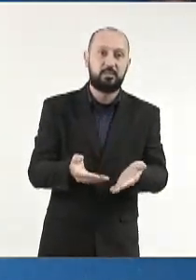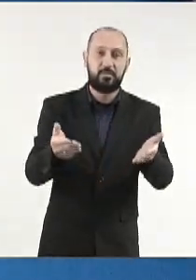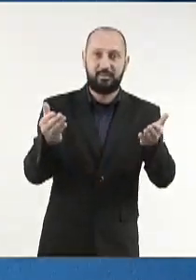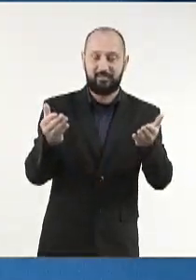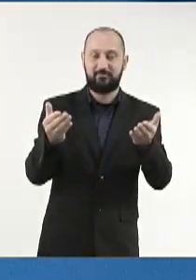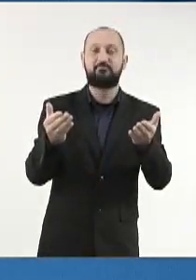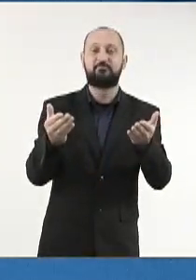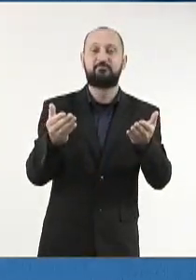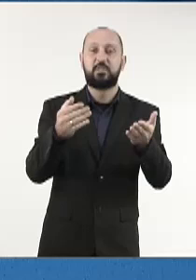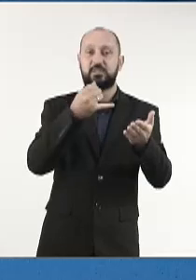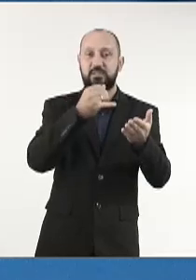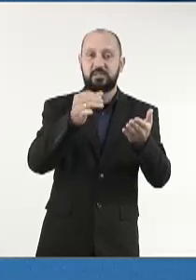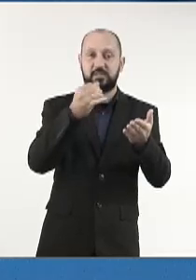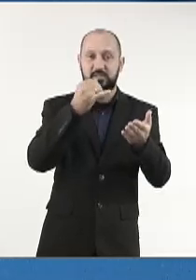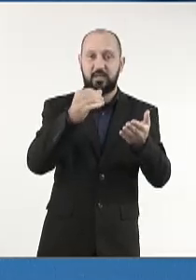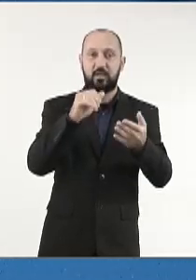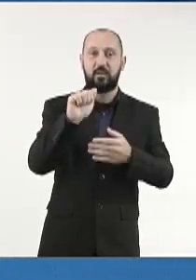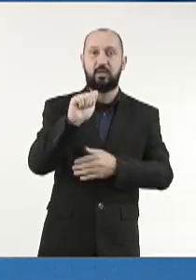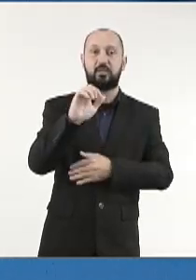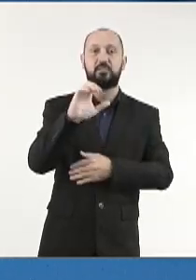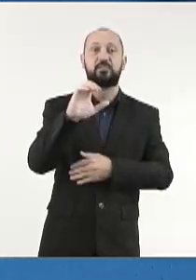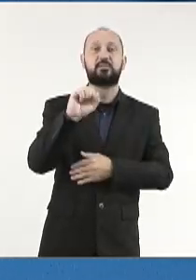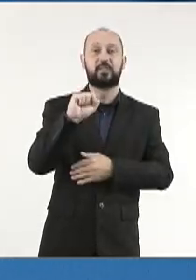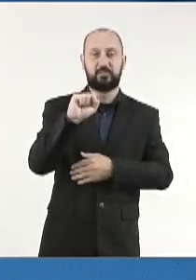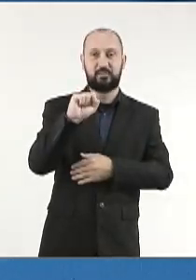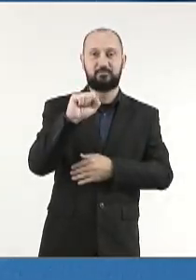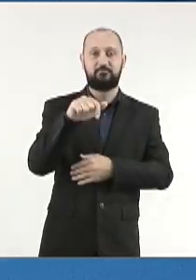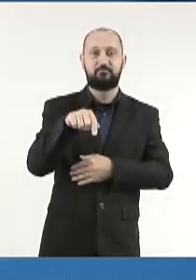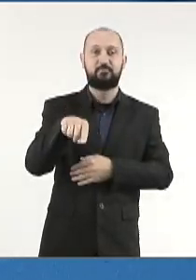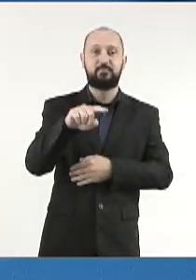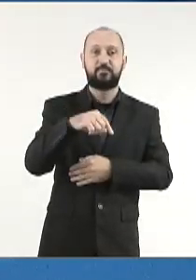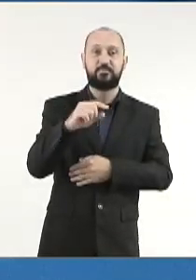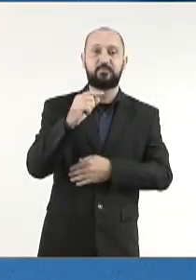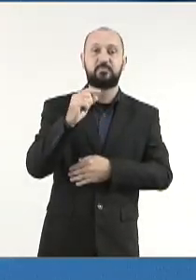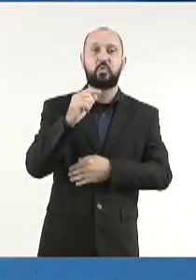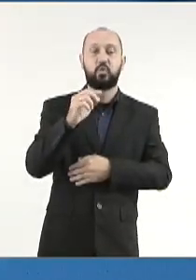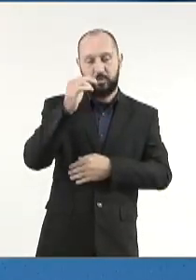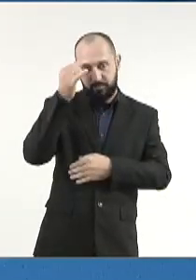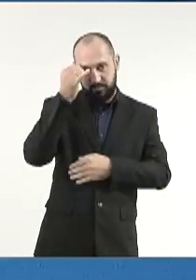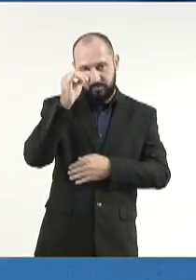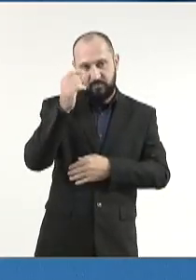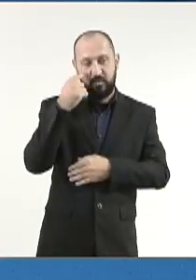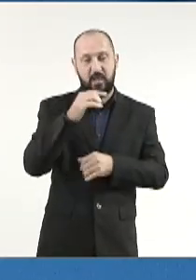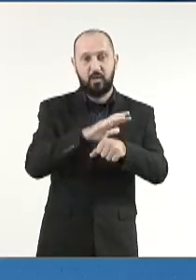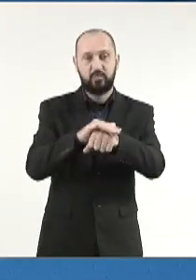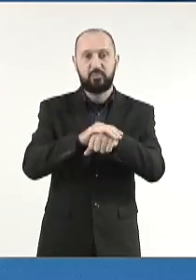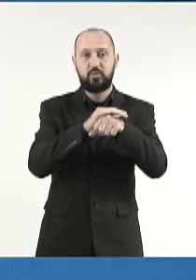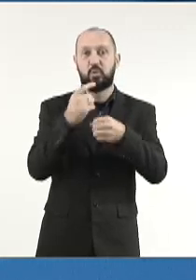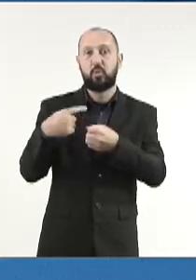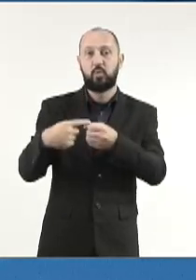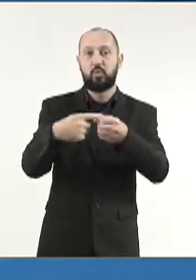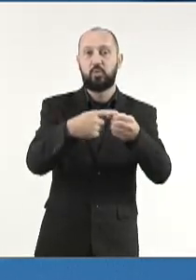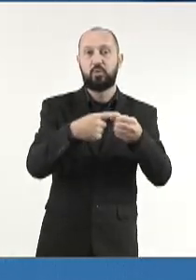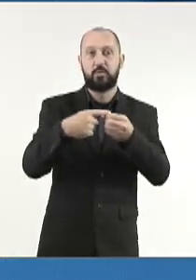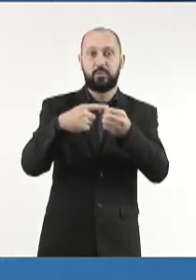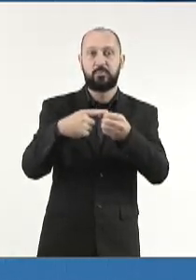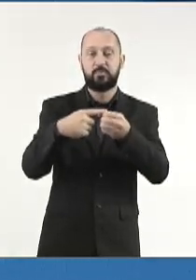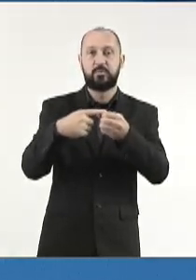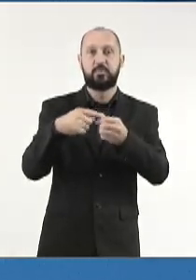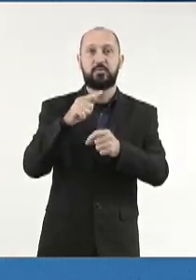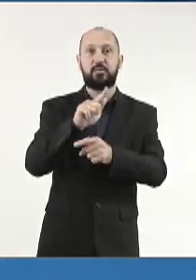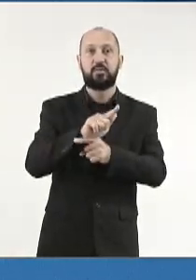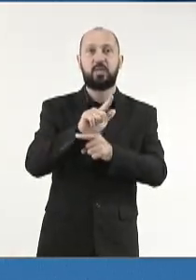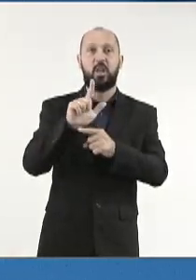distribuídas aos agentes comunitários de saúde e agentes de combate às endemias do município de Guia Lopes